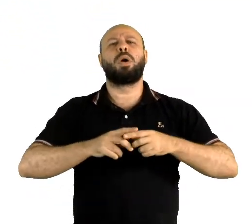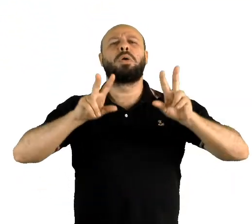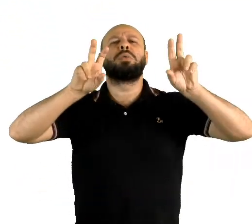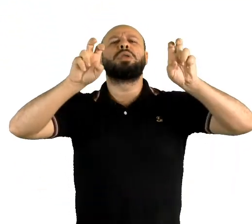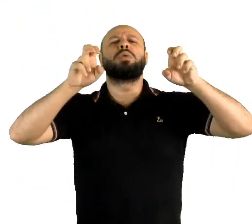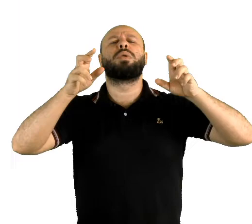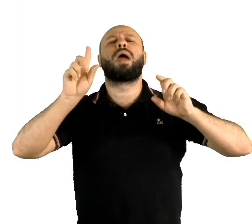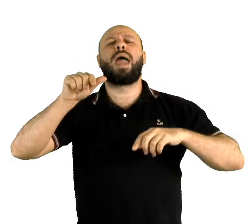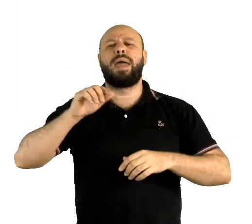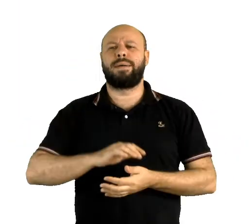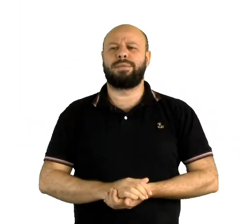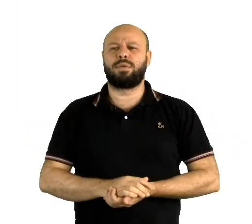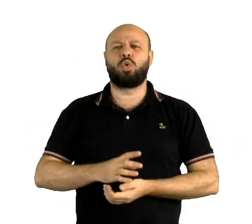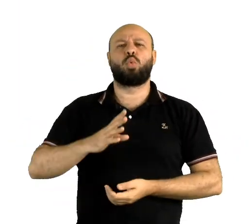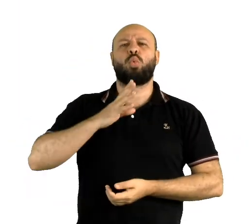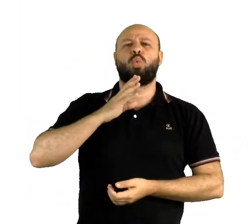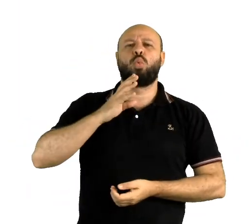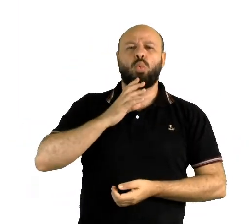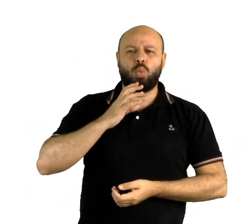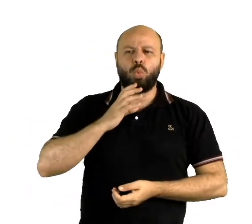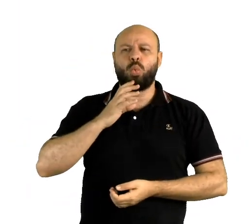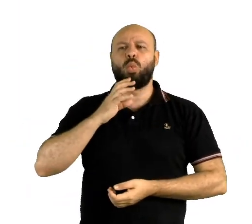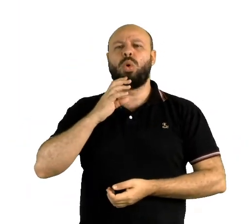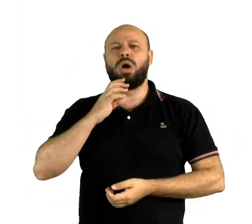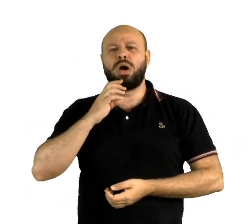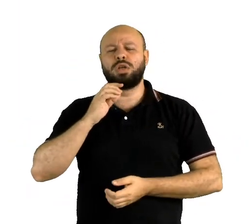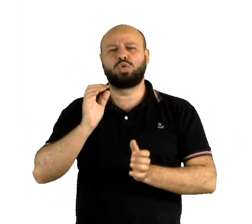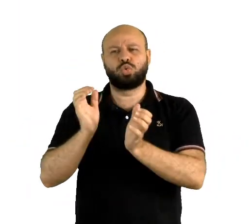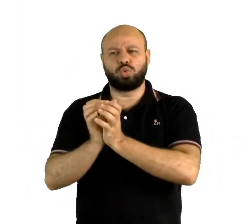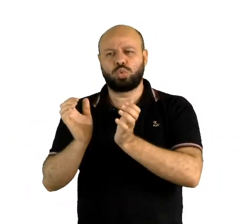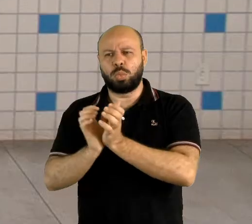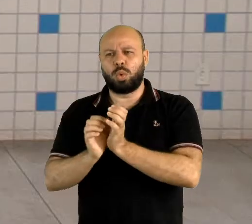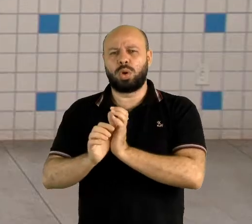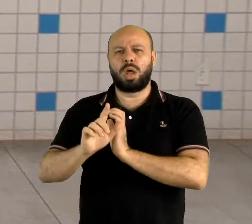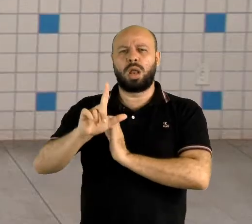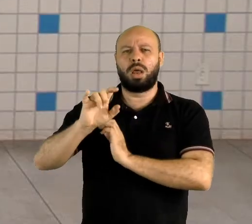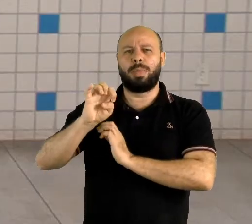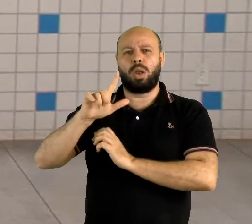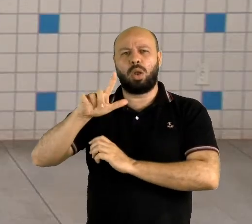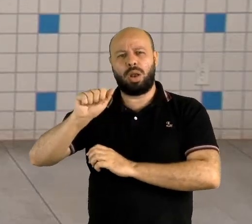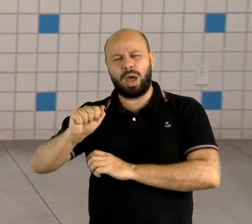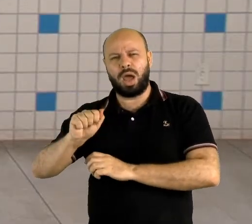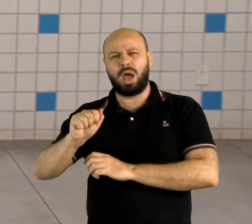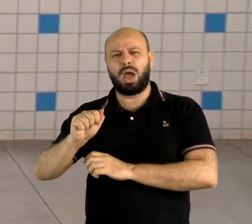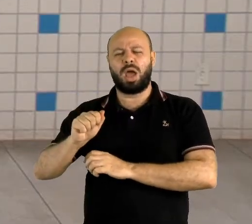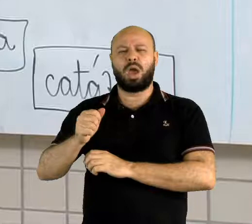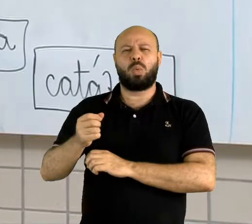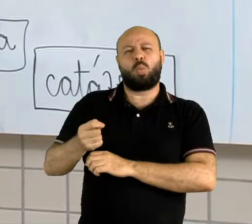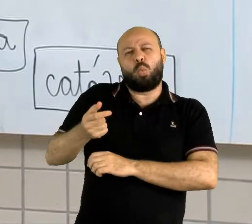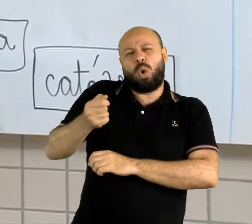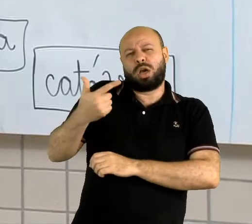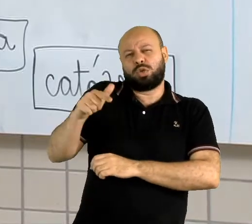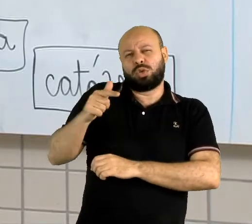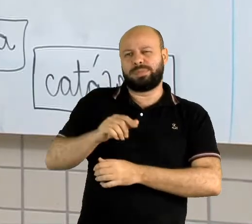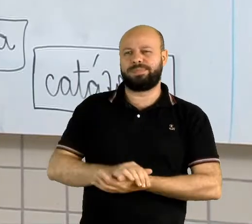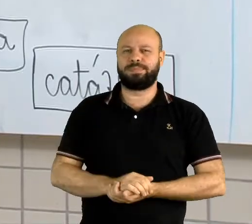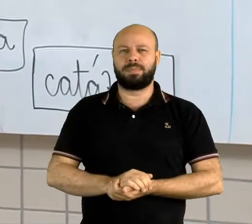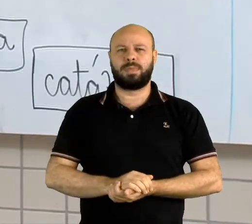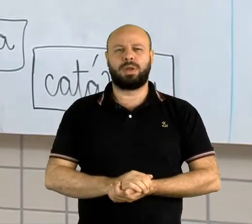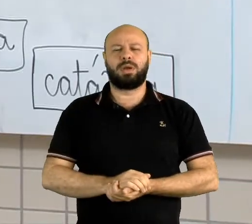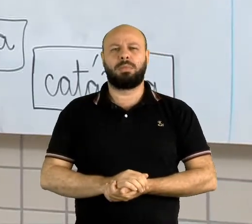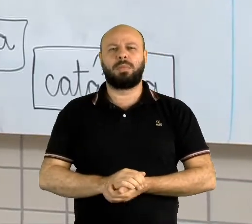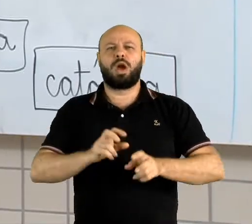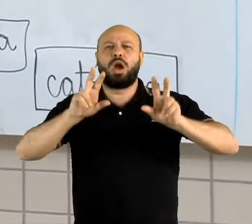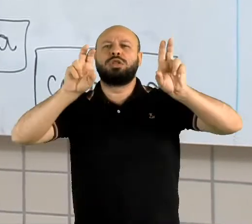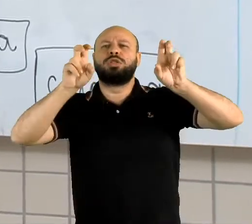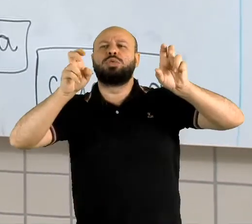é Conheça uma espécie de libélula ameaçada? Por que deram esse título? É o